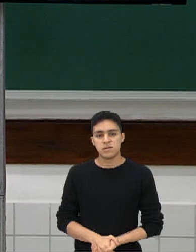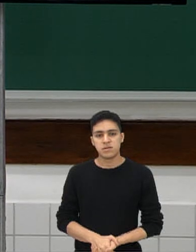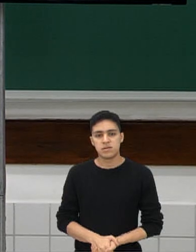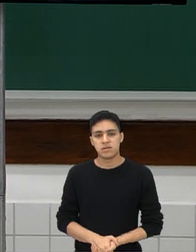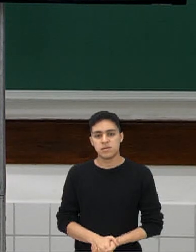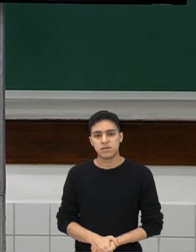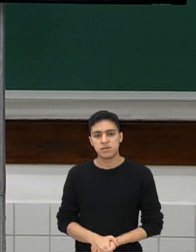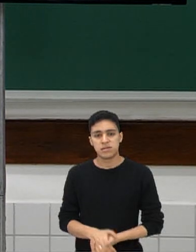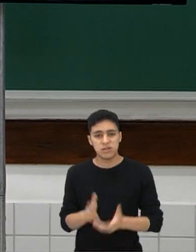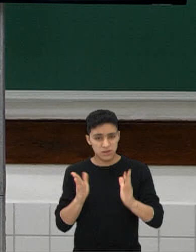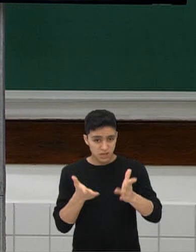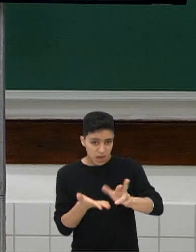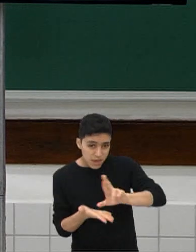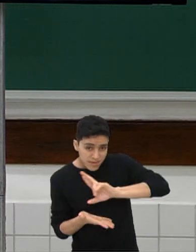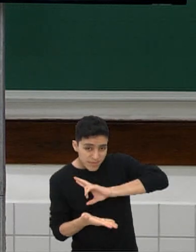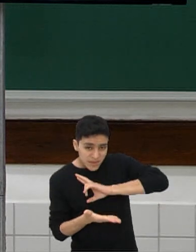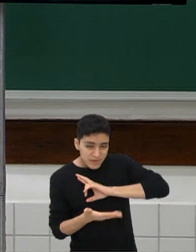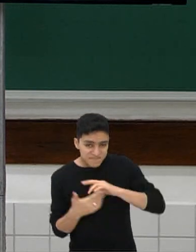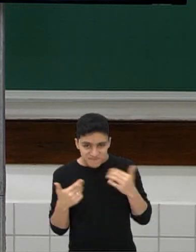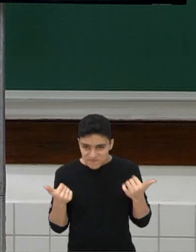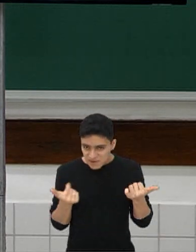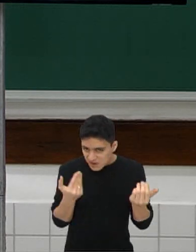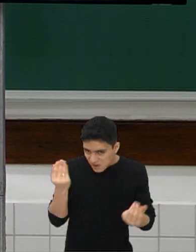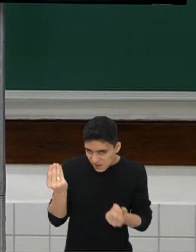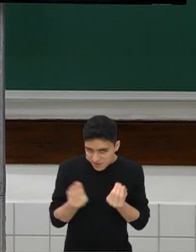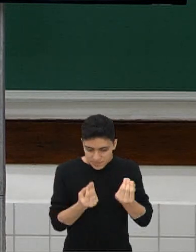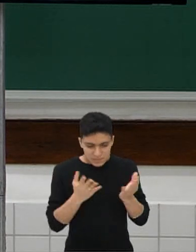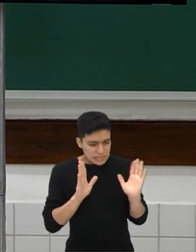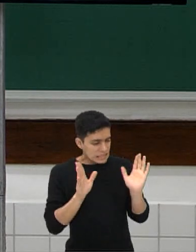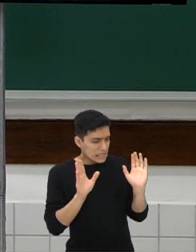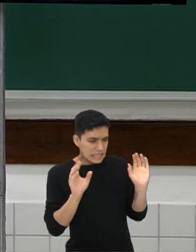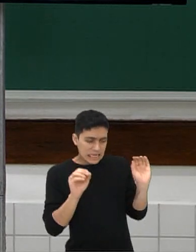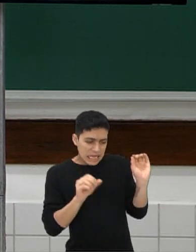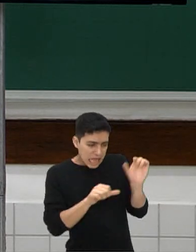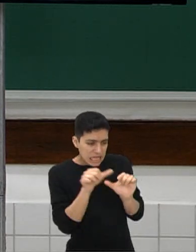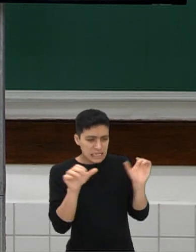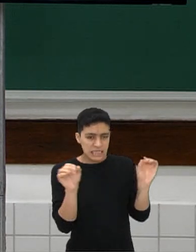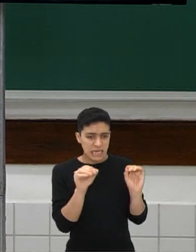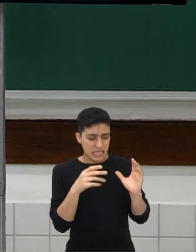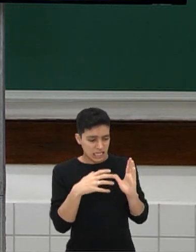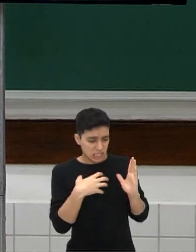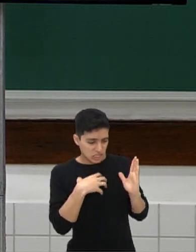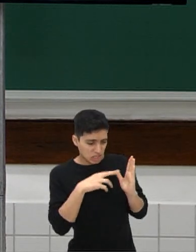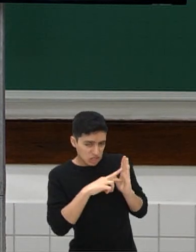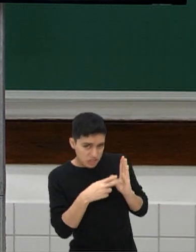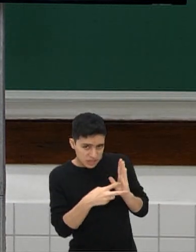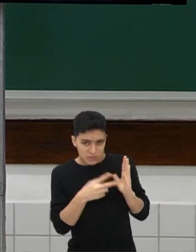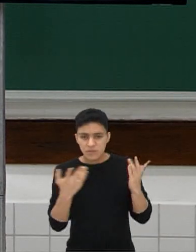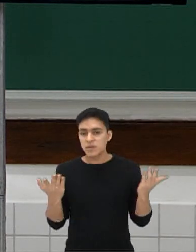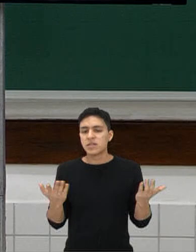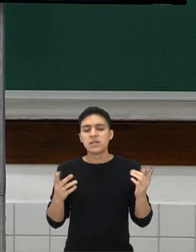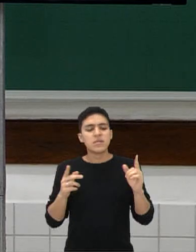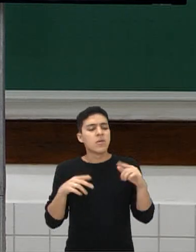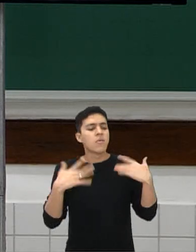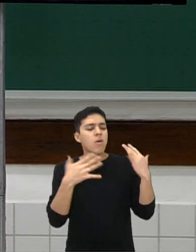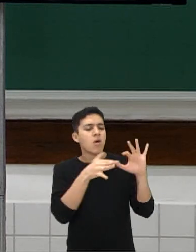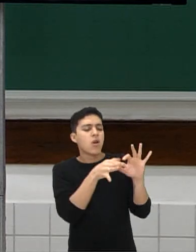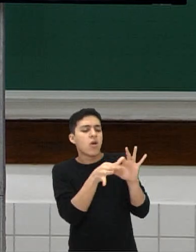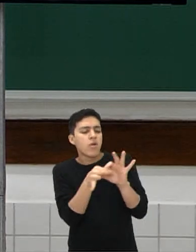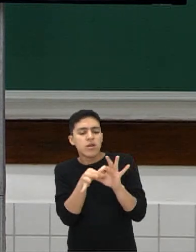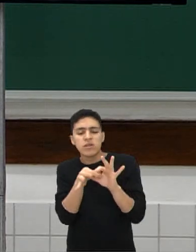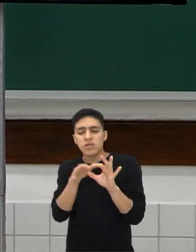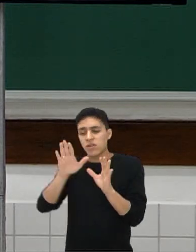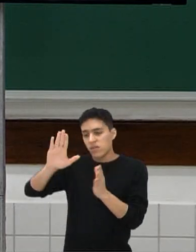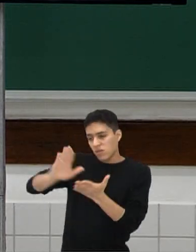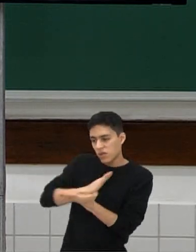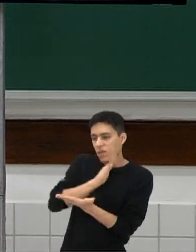Então, respondeu aí para mim, como é que foi? Sem alterar o sentido. Aquele conectivo pode ser substituído por qual